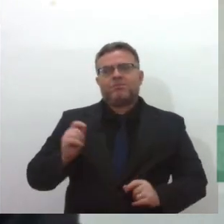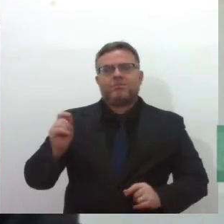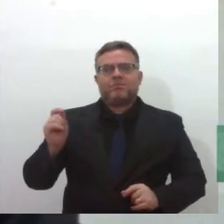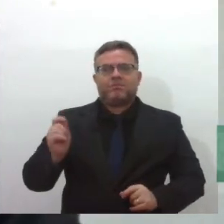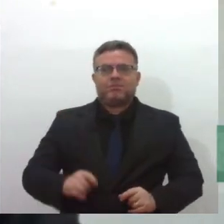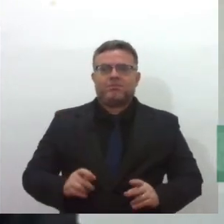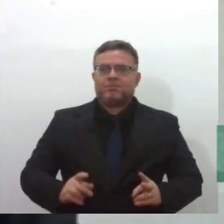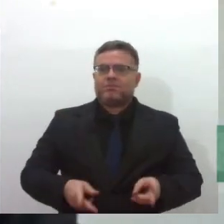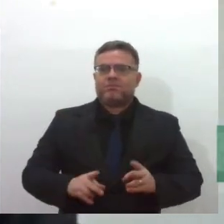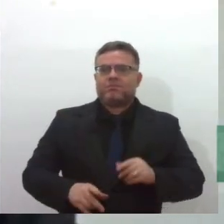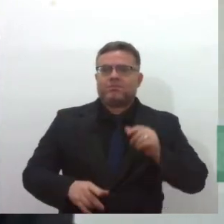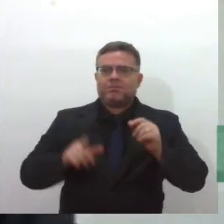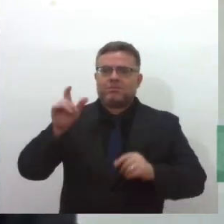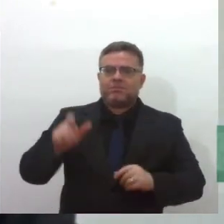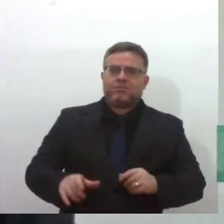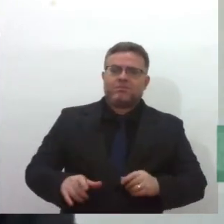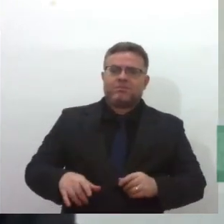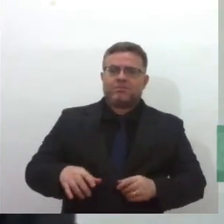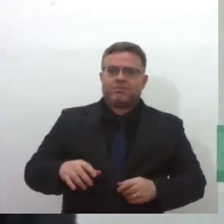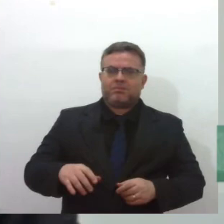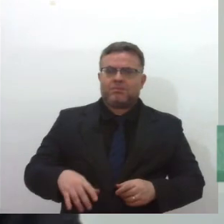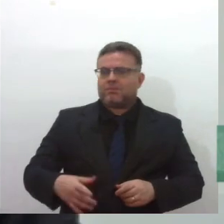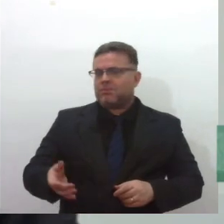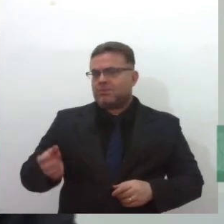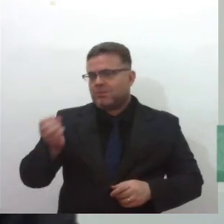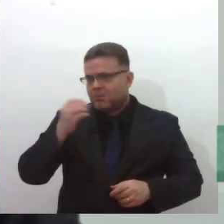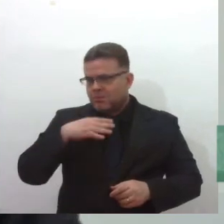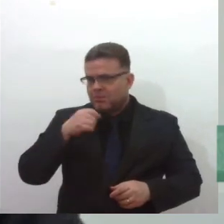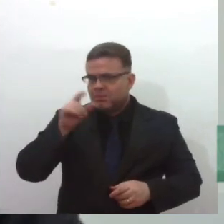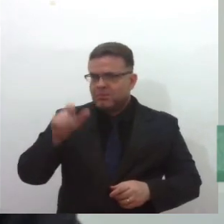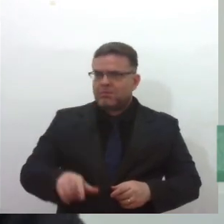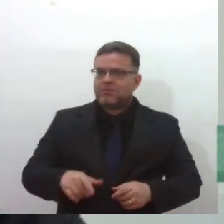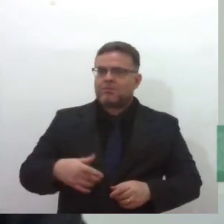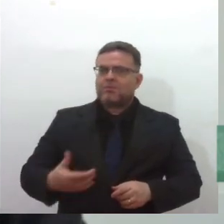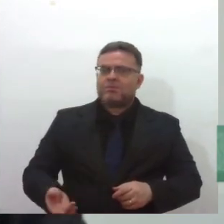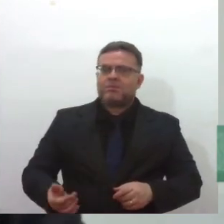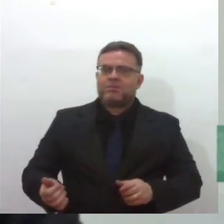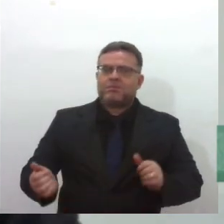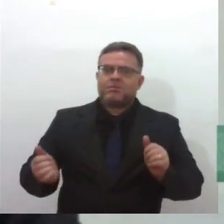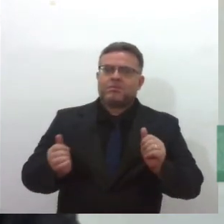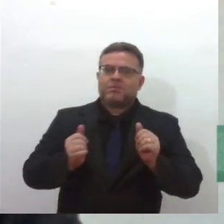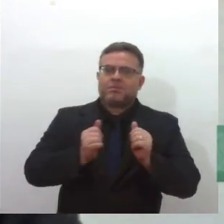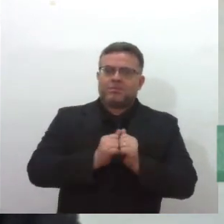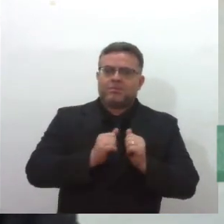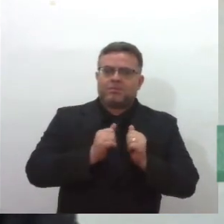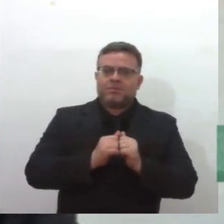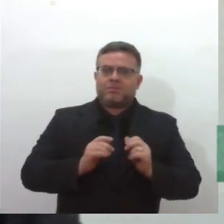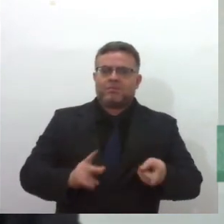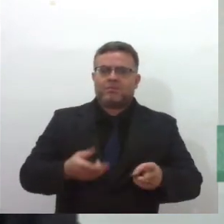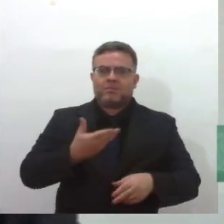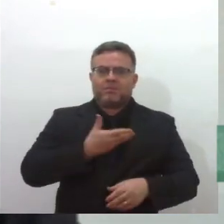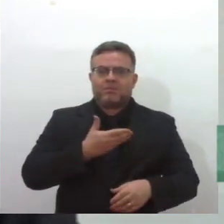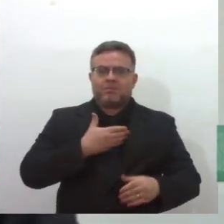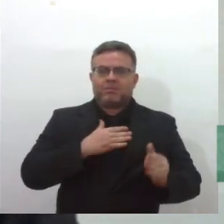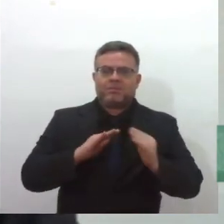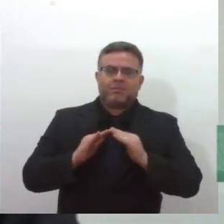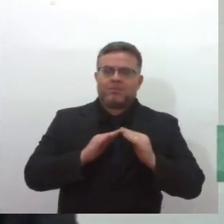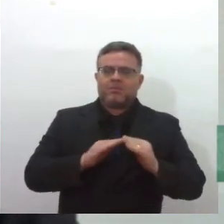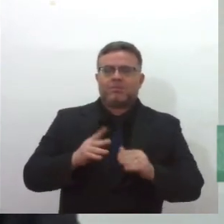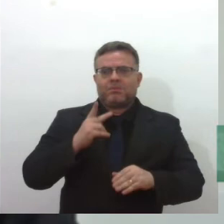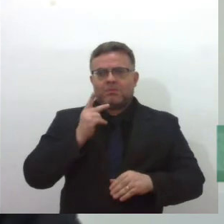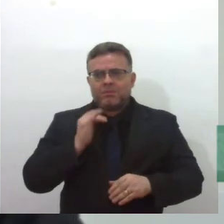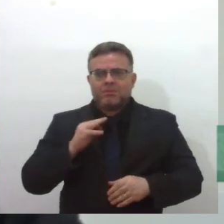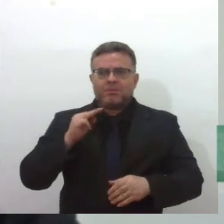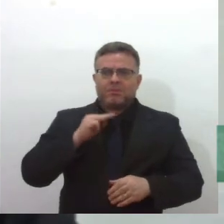não são pessoas monstruosas, como a gente imagina. Ele está do nosso lado. Ele é um amigo, é um conhecido, é um pai, é